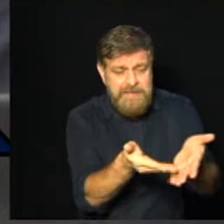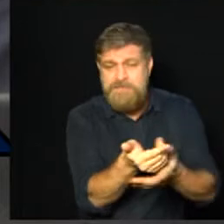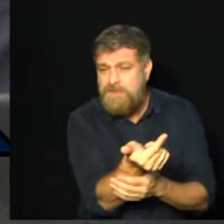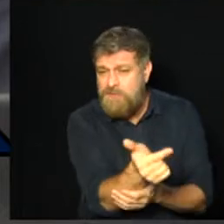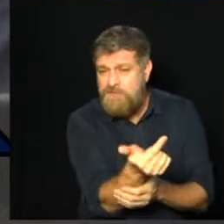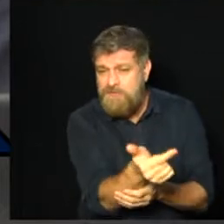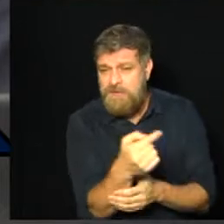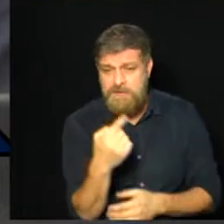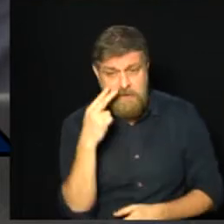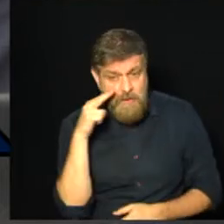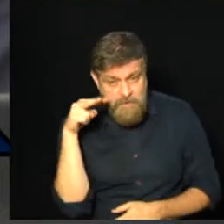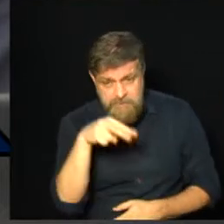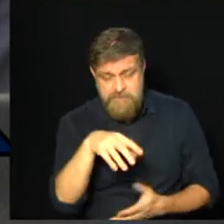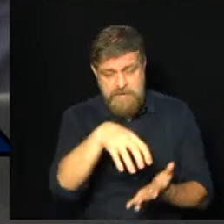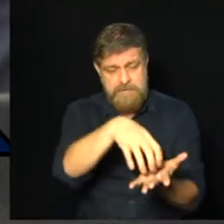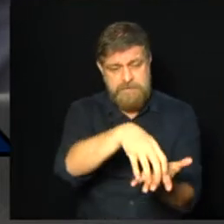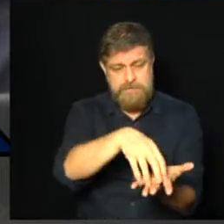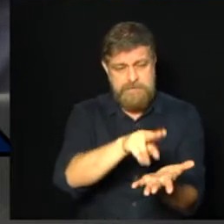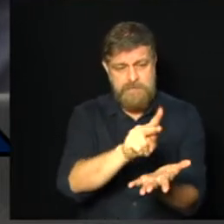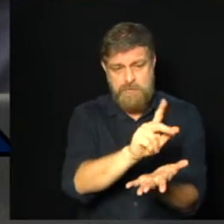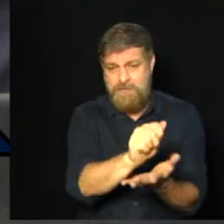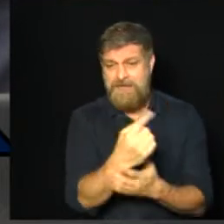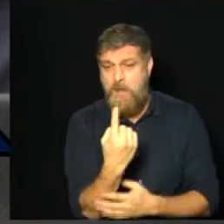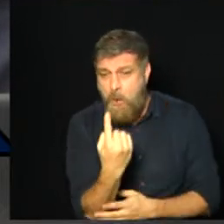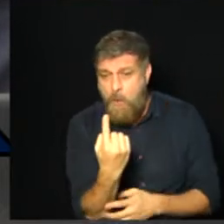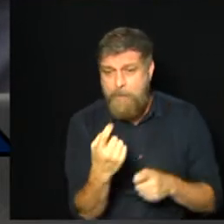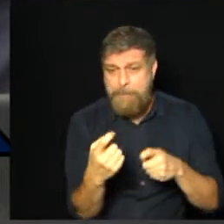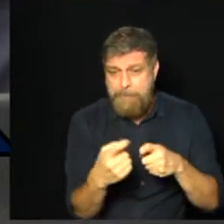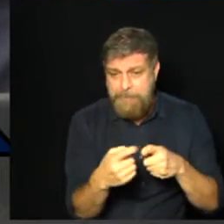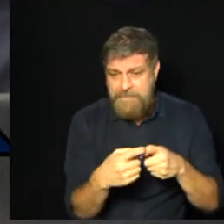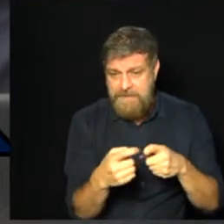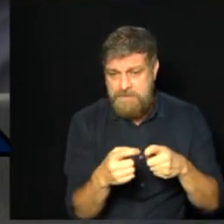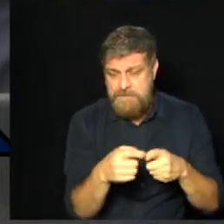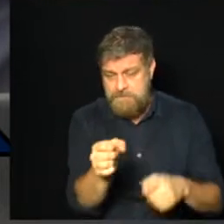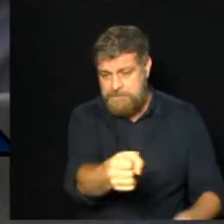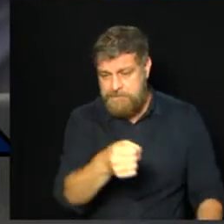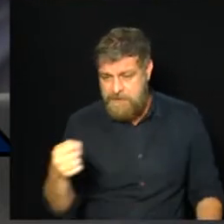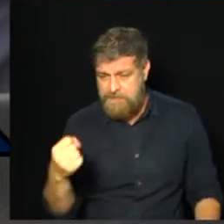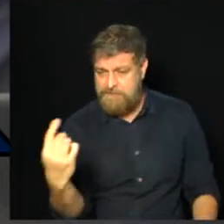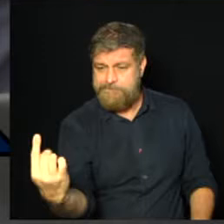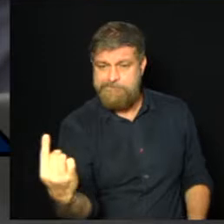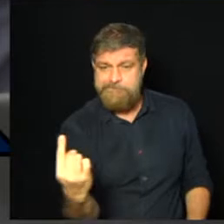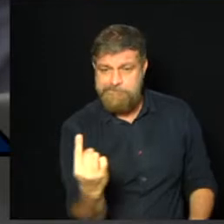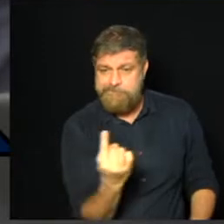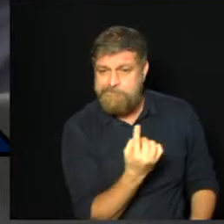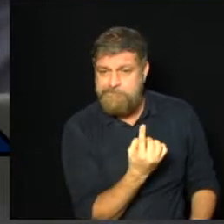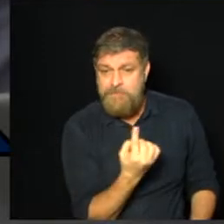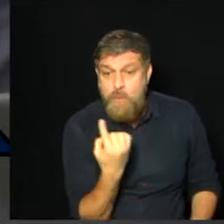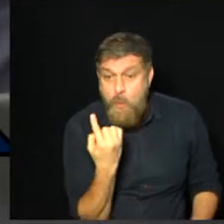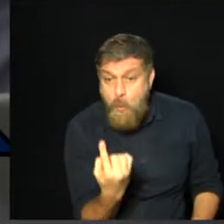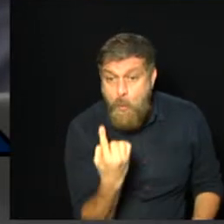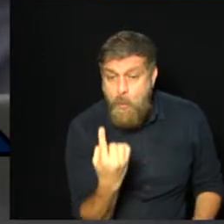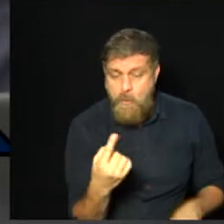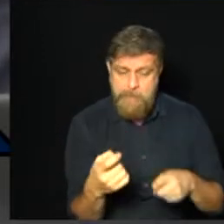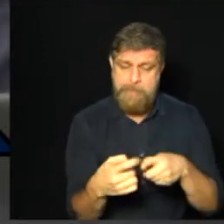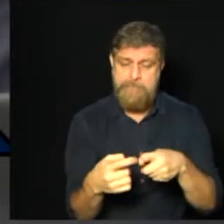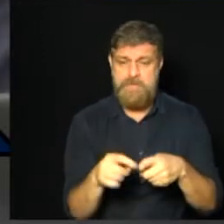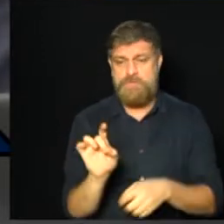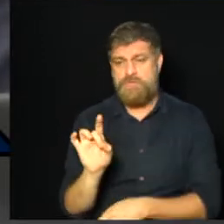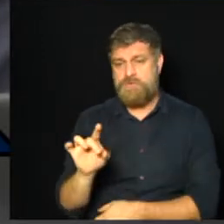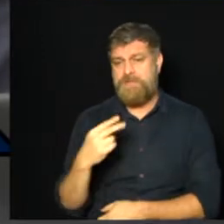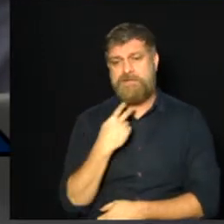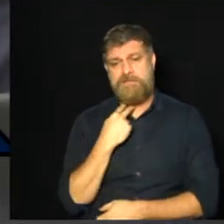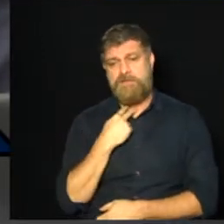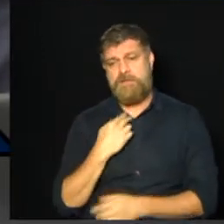na UPA do Campo Grande, ter um médico para atender a porta, e isso vem ocorrendo, né? E aí não dá